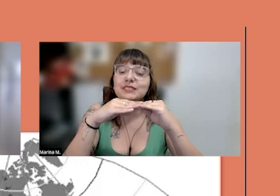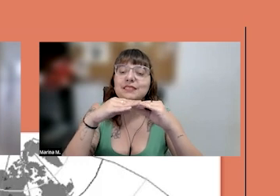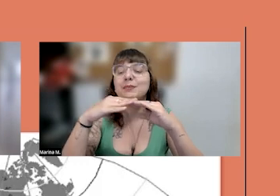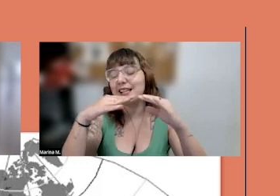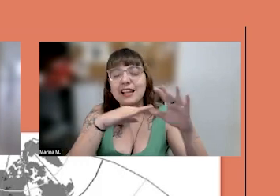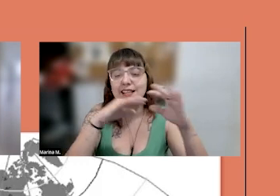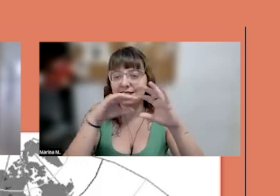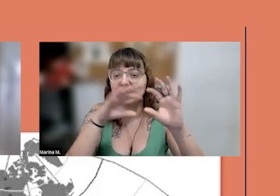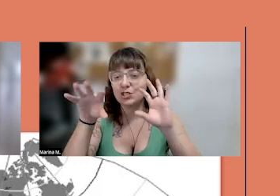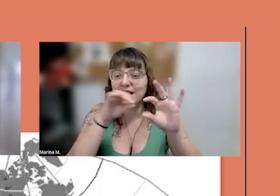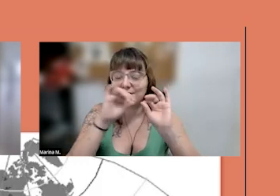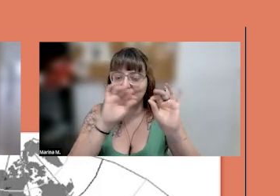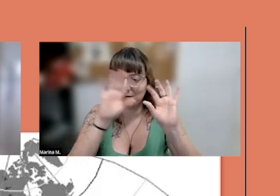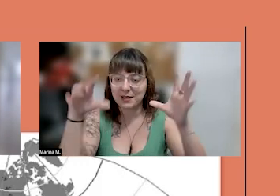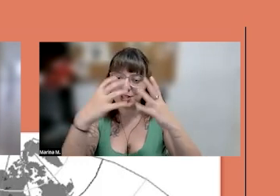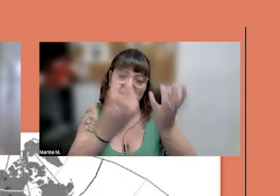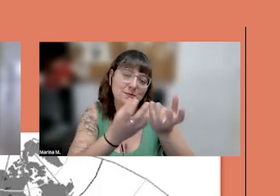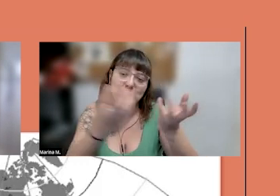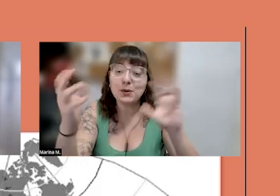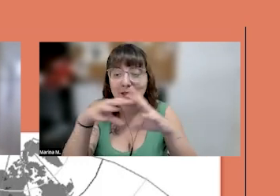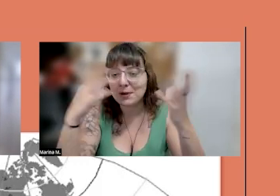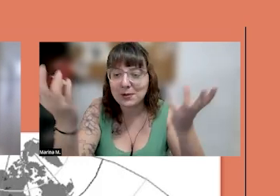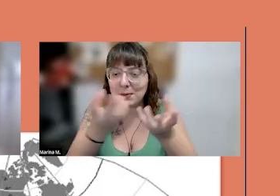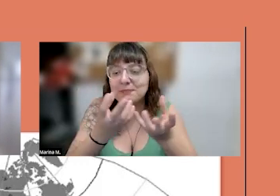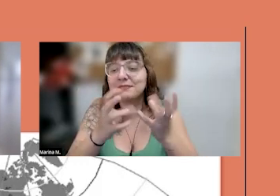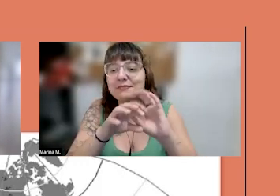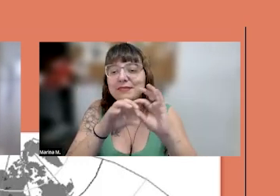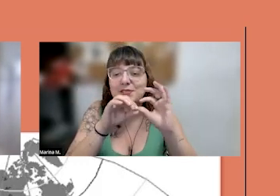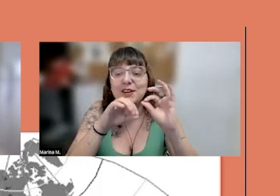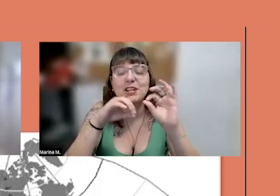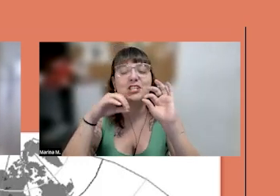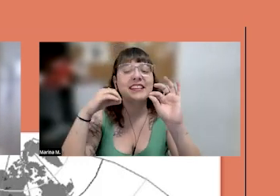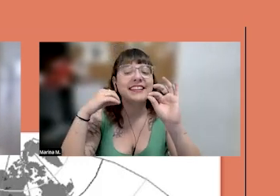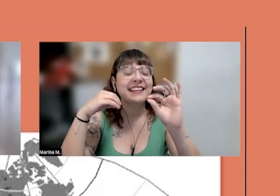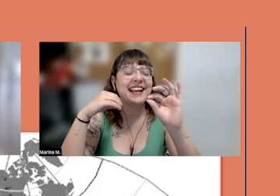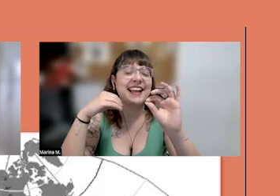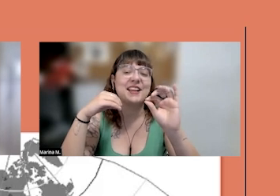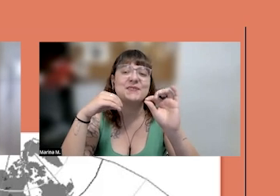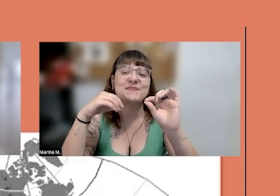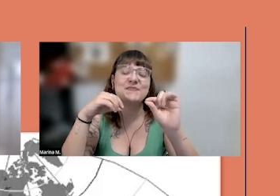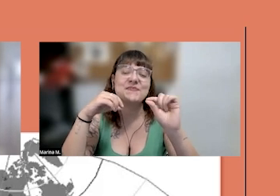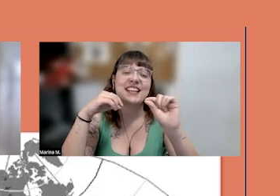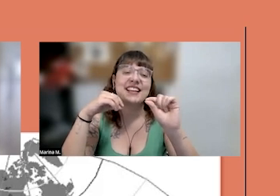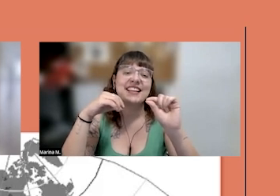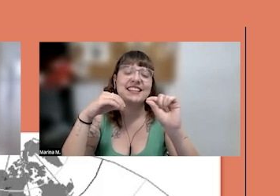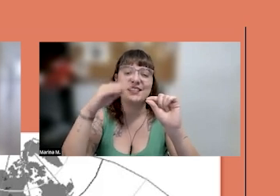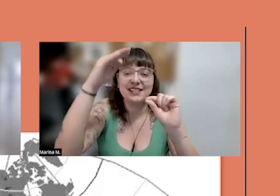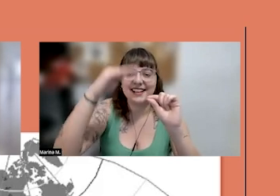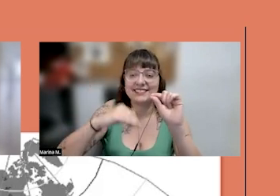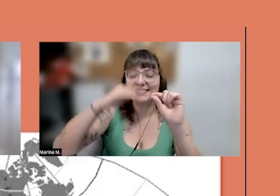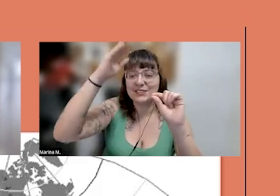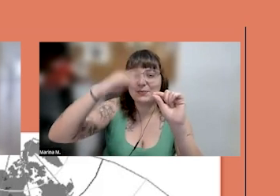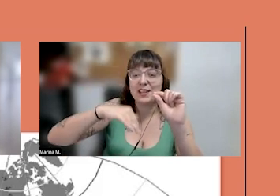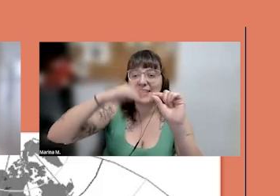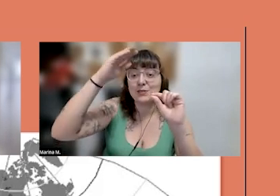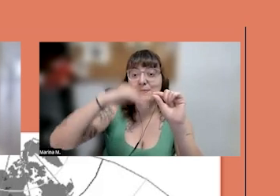Então, mas ele ainda, a gente ainda vai imaginar ele no meio do globo, né? Porque o globo é esferoide. É, então ele